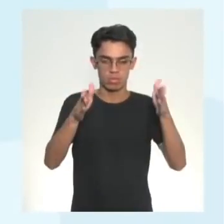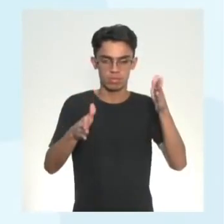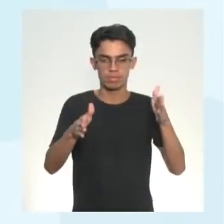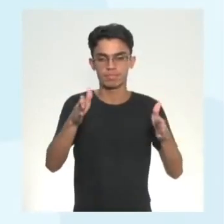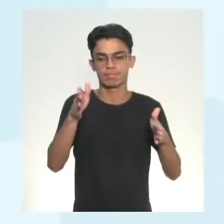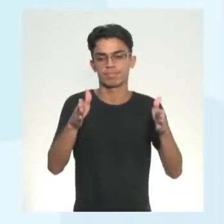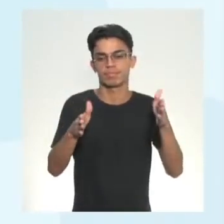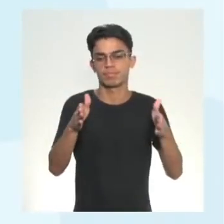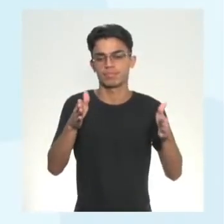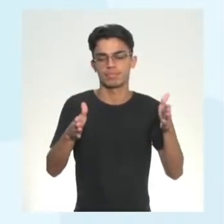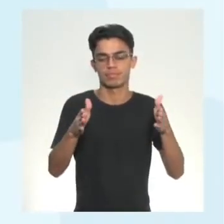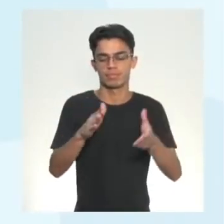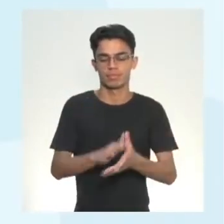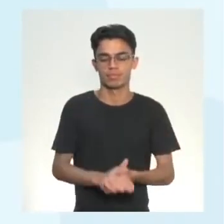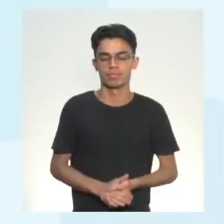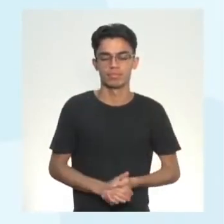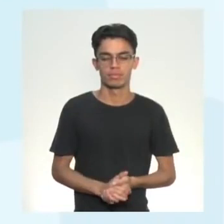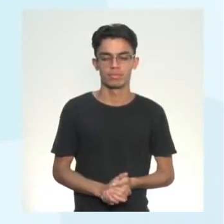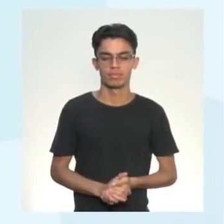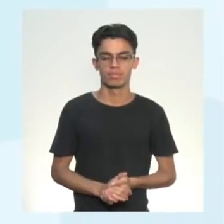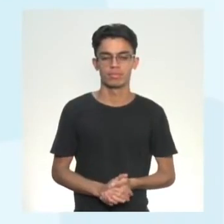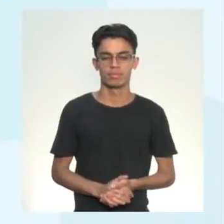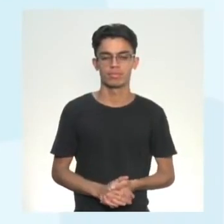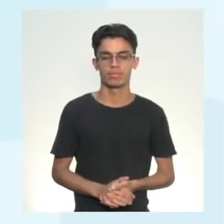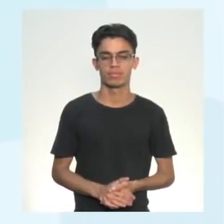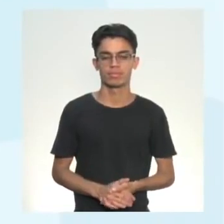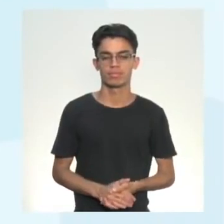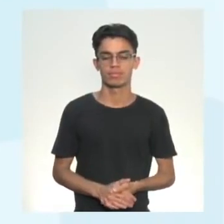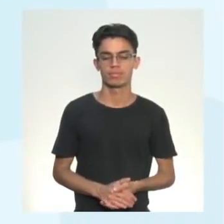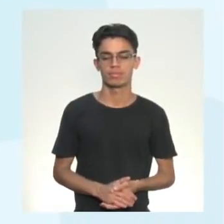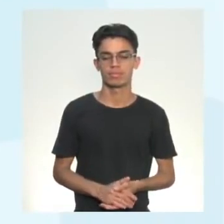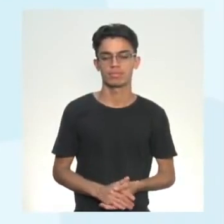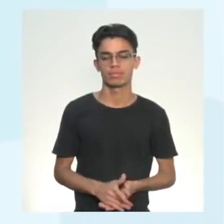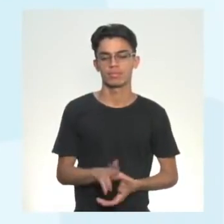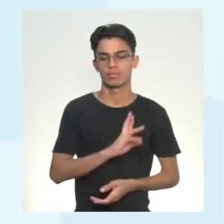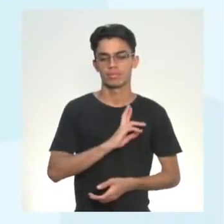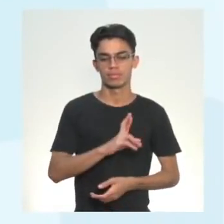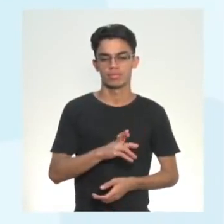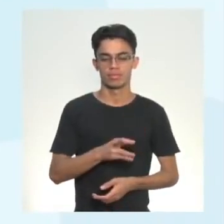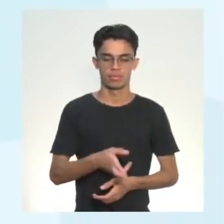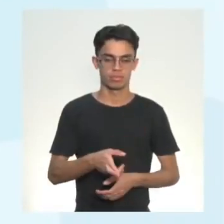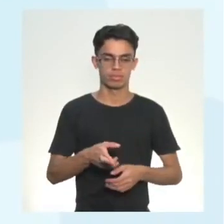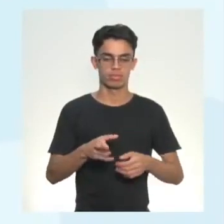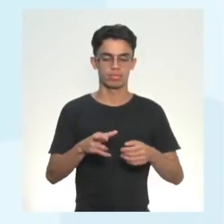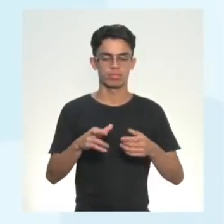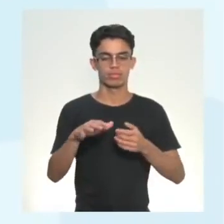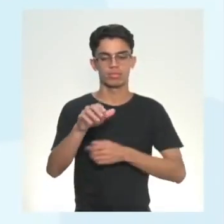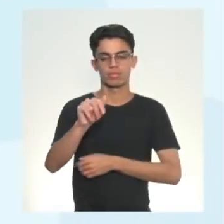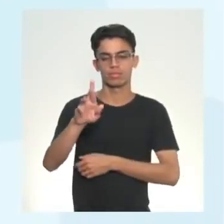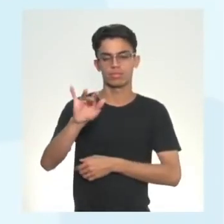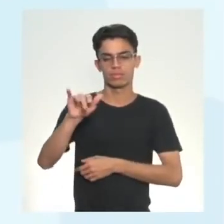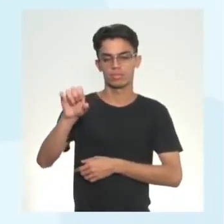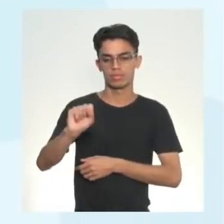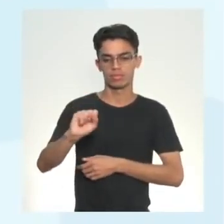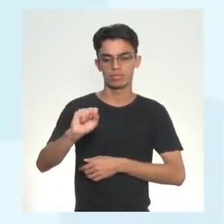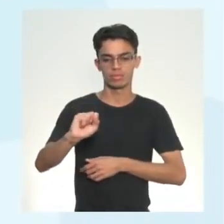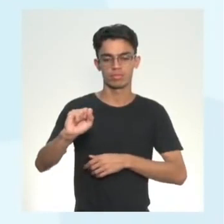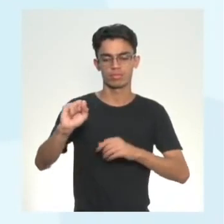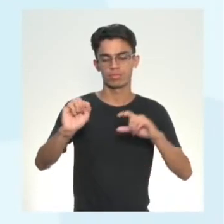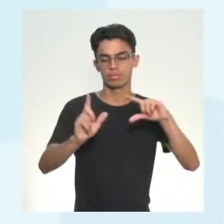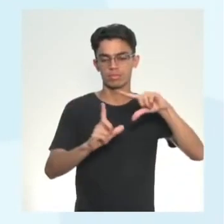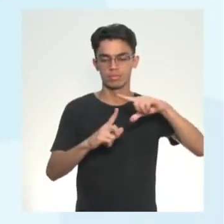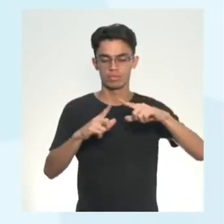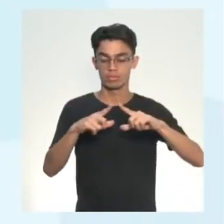de semelhança dos lados. E a razão entre as áreas é o quadrado da